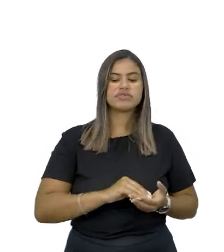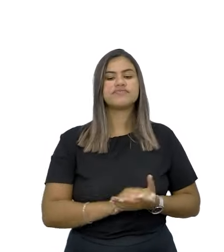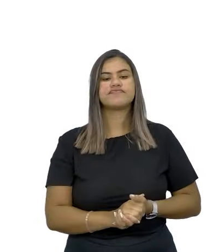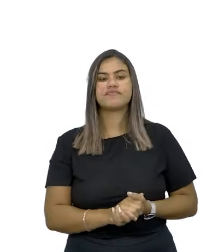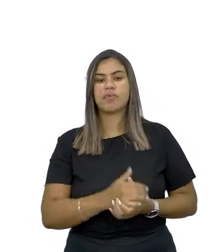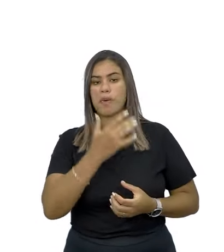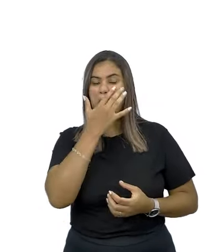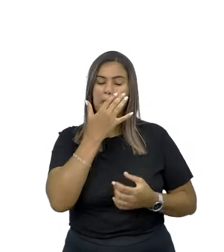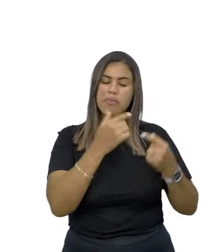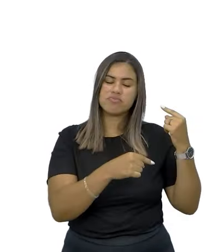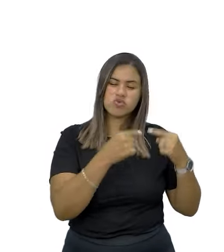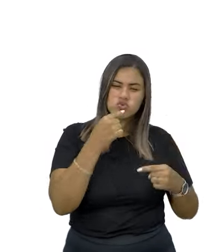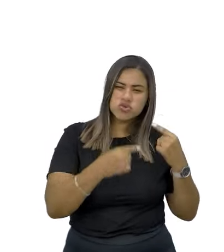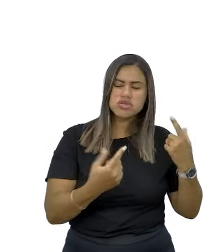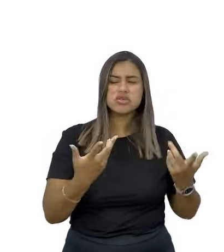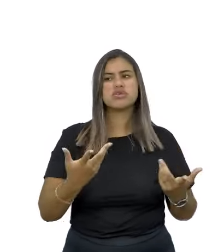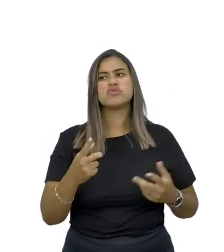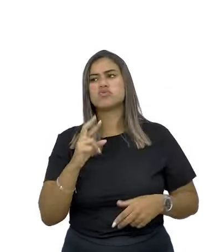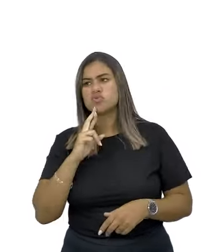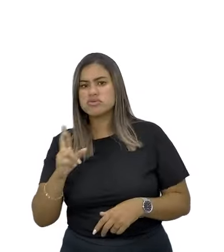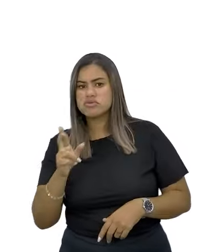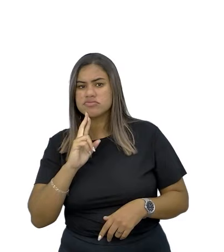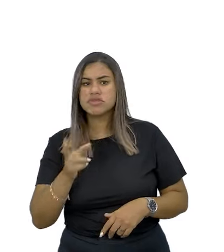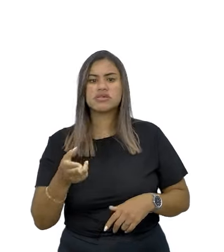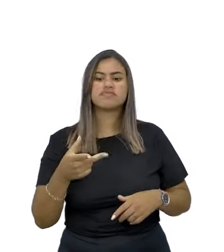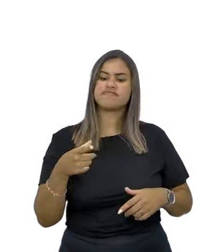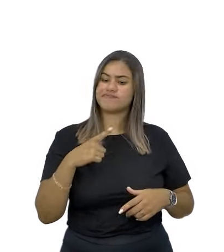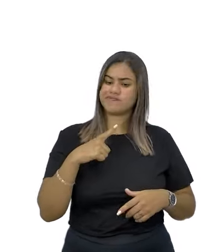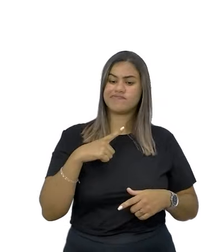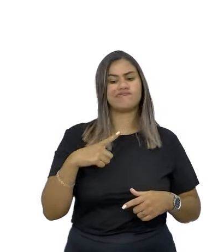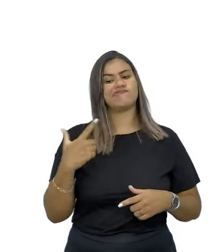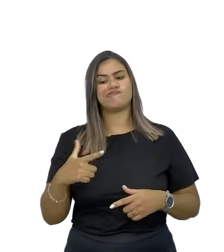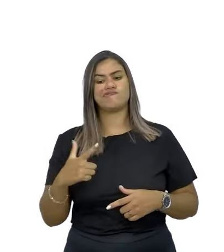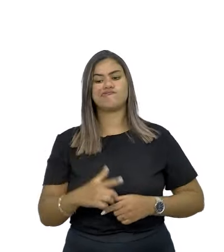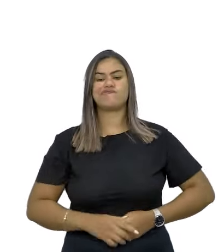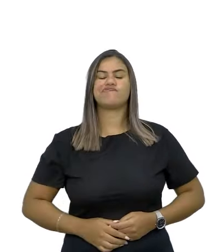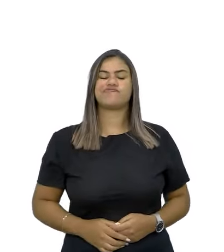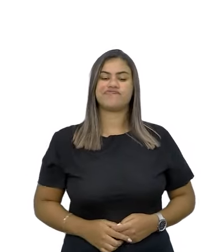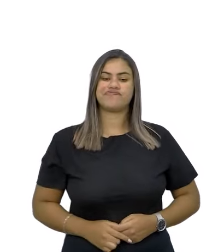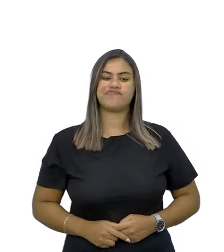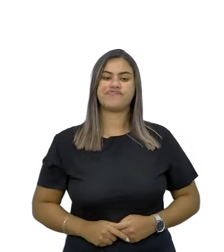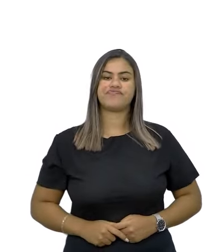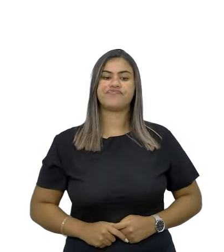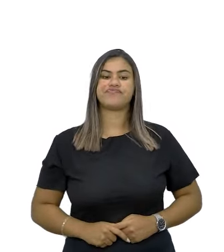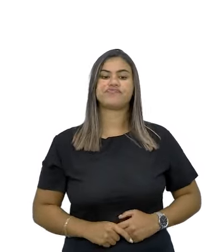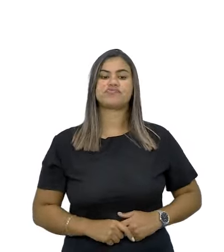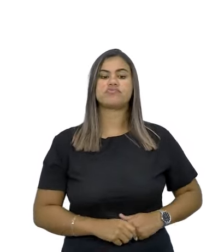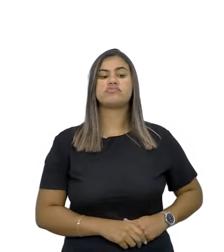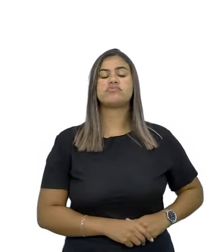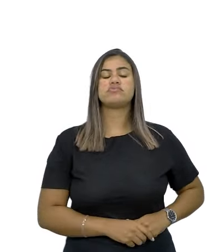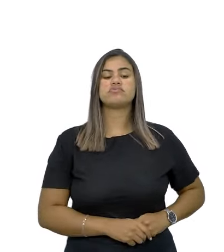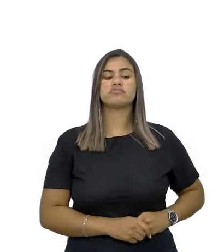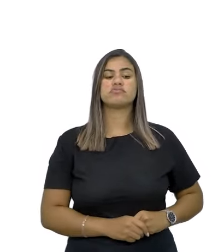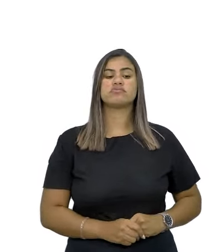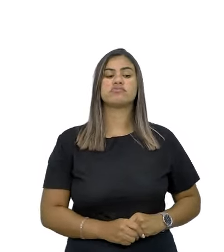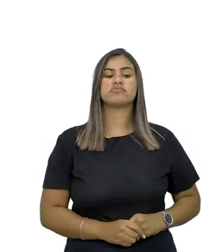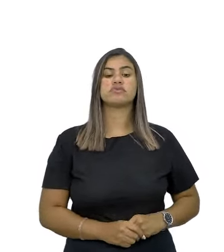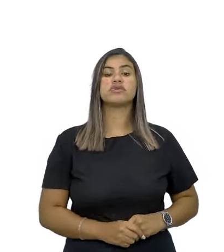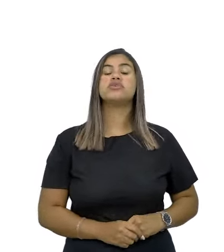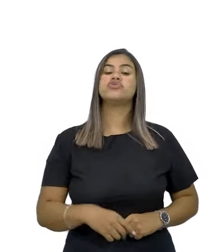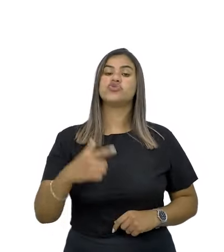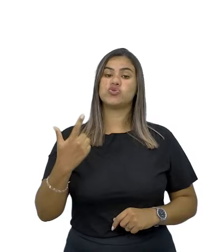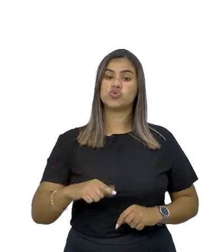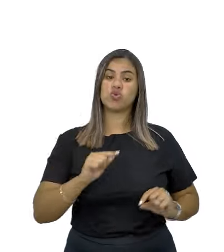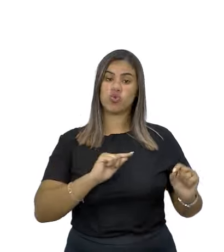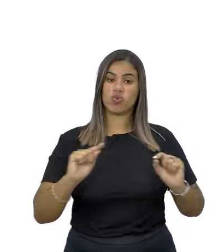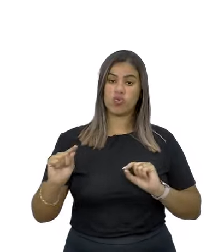de estar apresentando esses problemas. Depois, nesse momento, né, os estudantes, será que